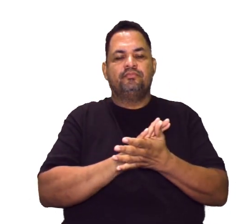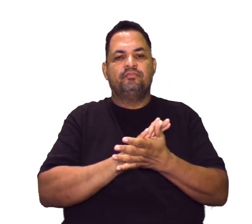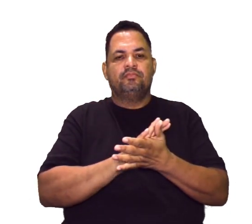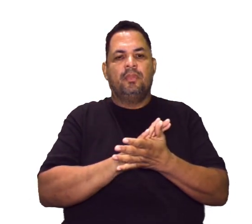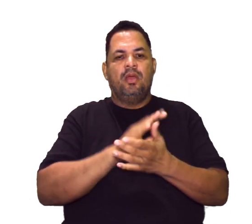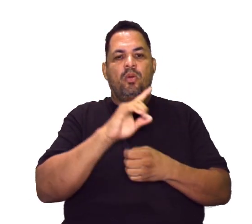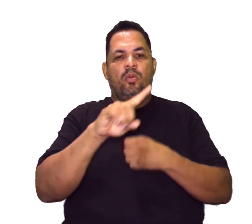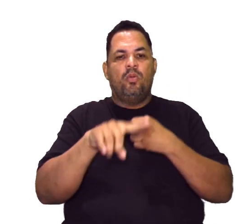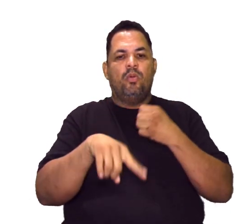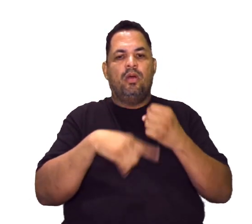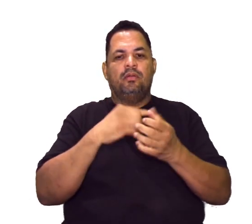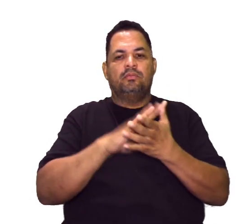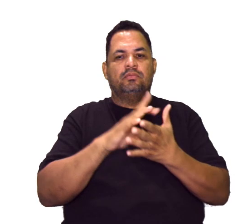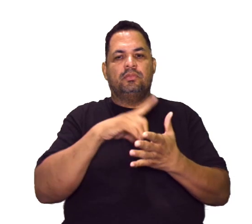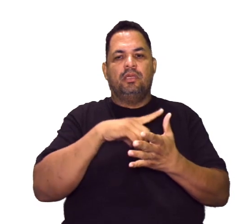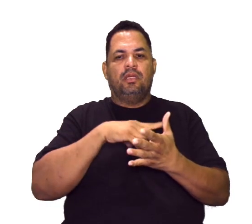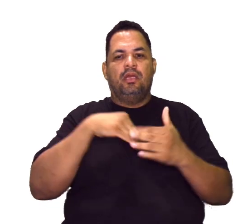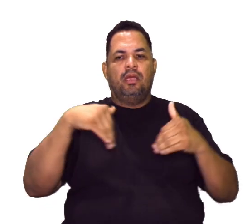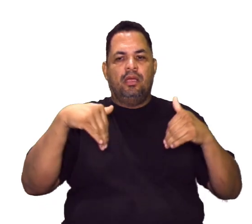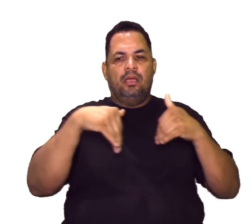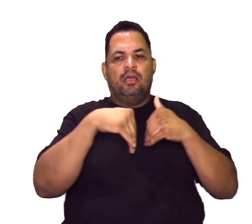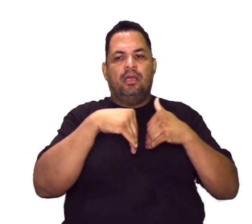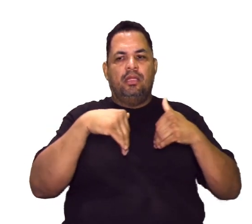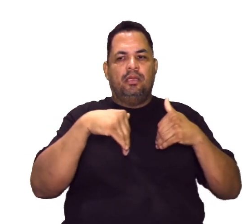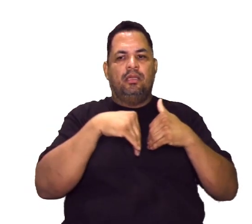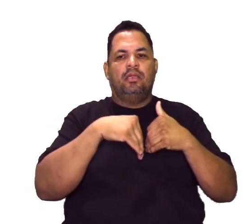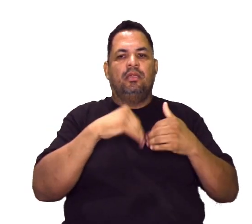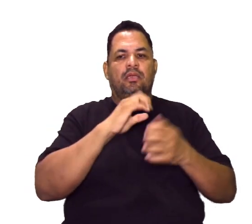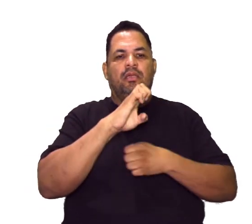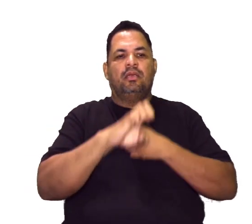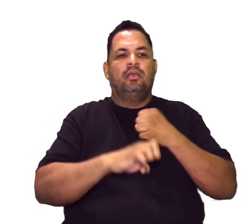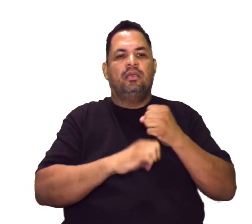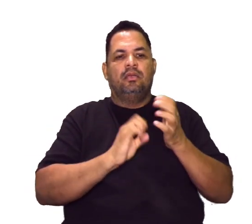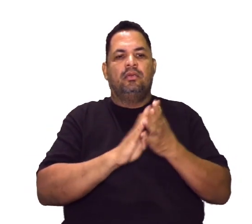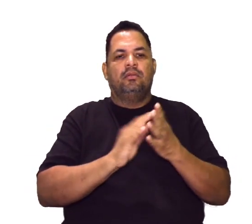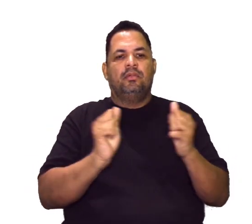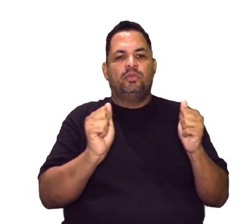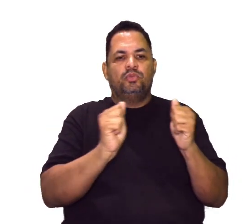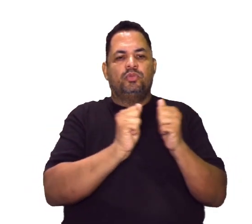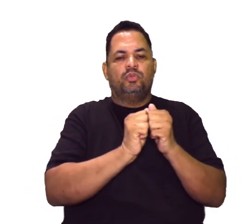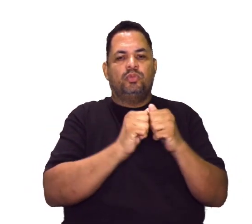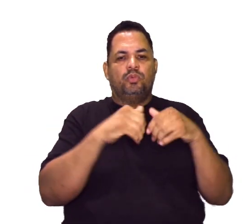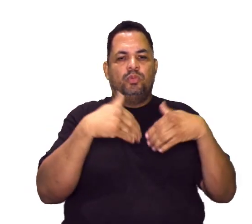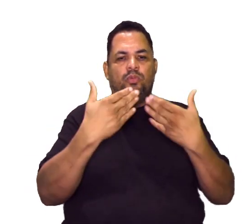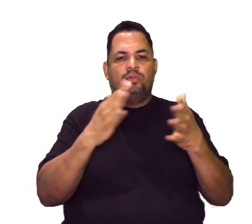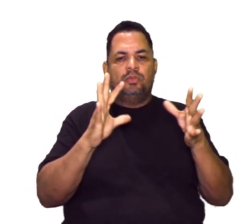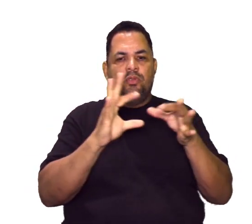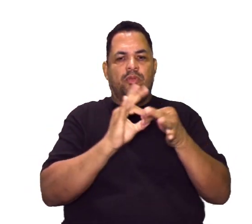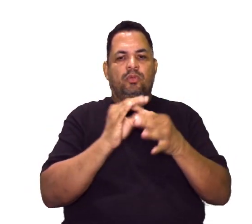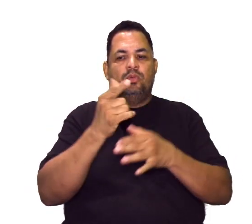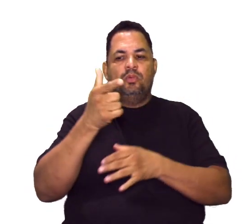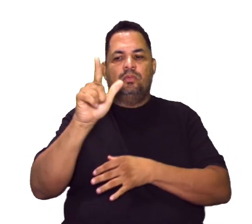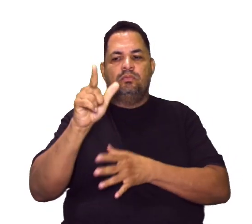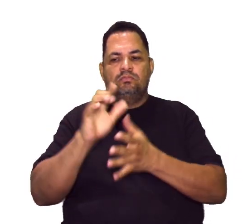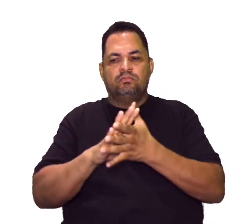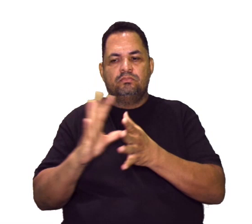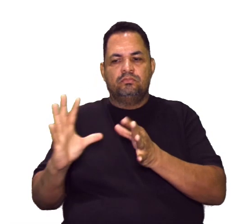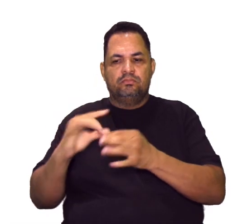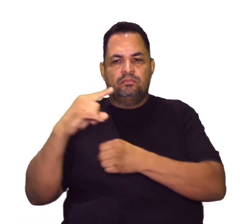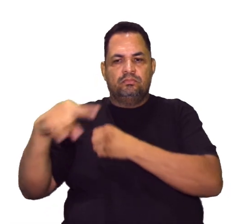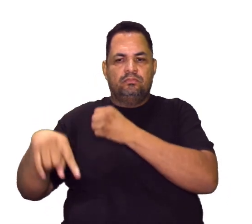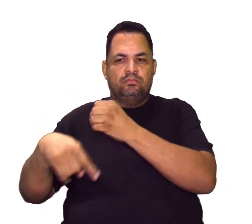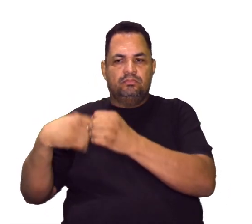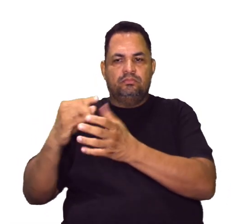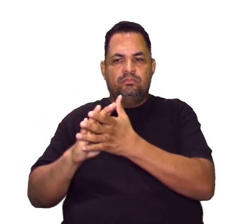átomo possui de atrair elétrons para perto de si. Isto quando se encontra ligado a um outro